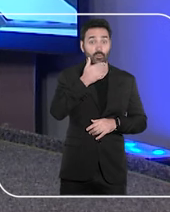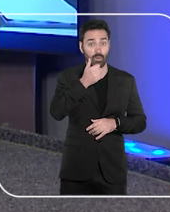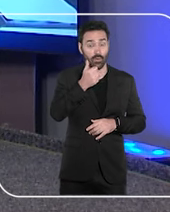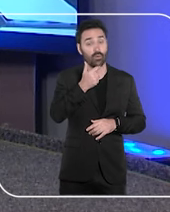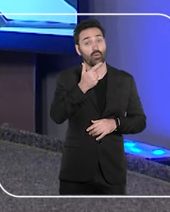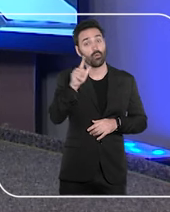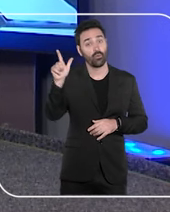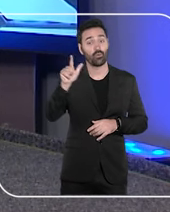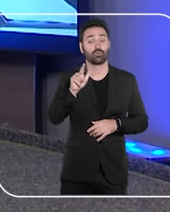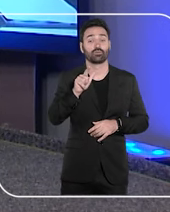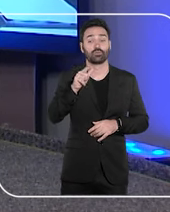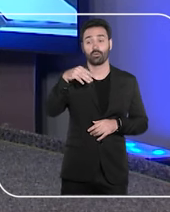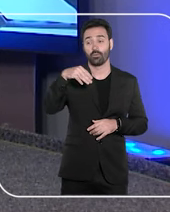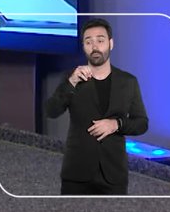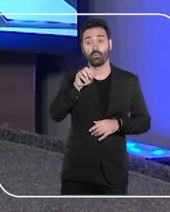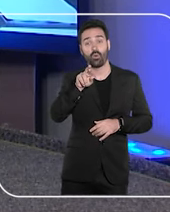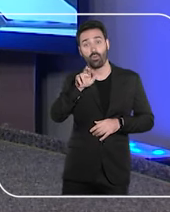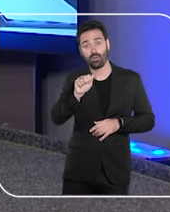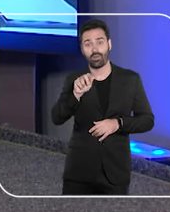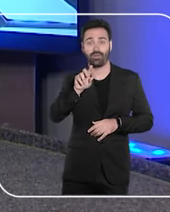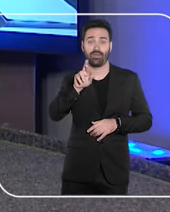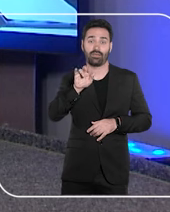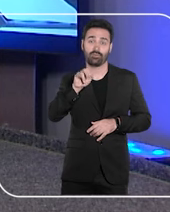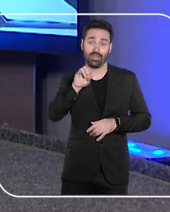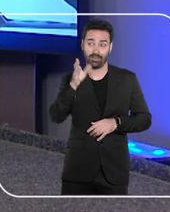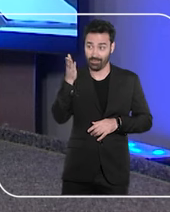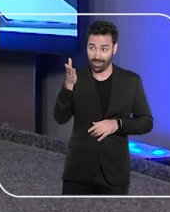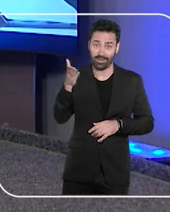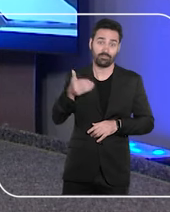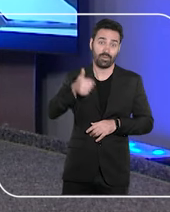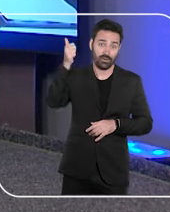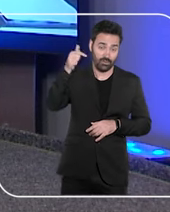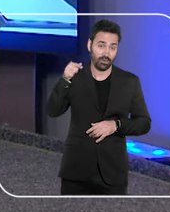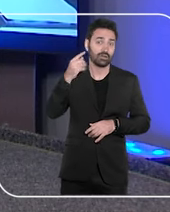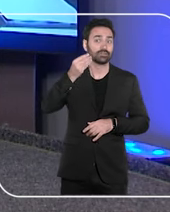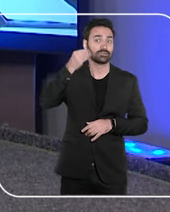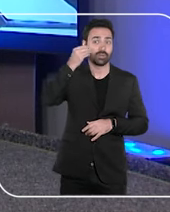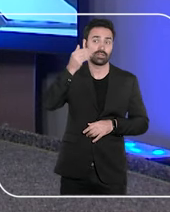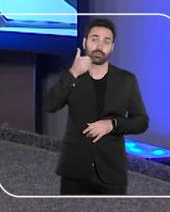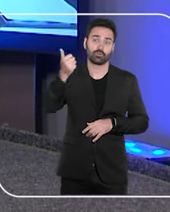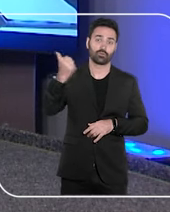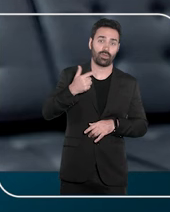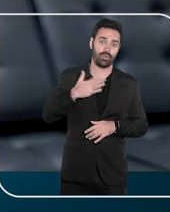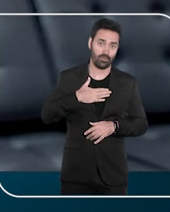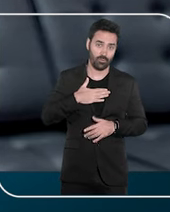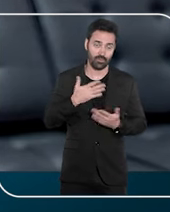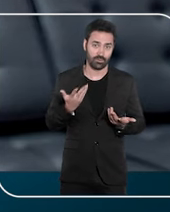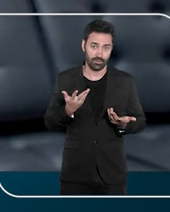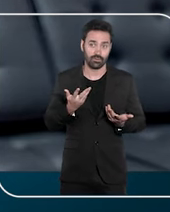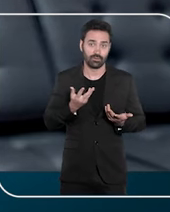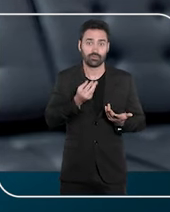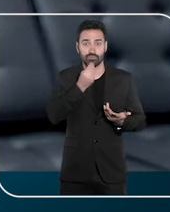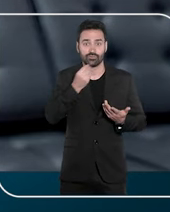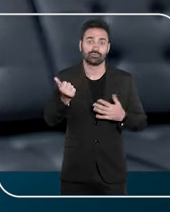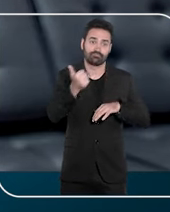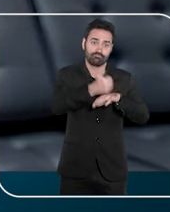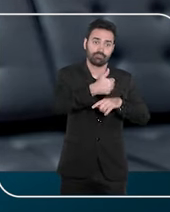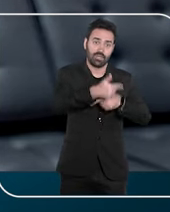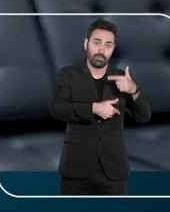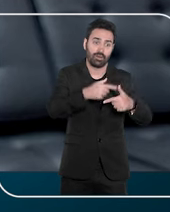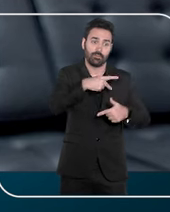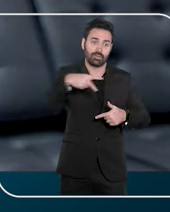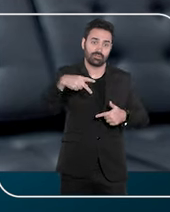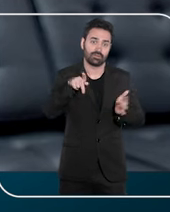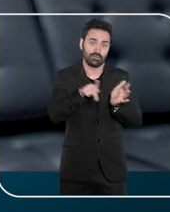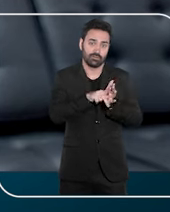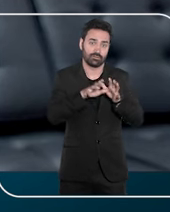porque ele enfim, tem uma antiguidade maior do que a minha e uma experiência também de vida maior. Né? Mas, por uma